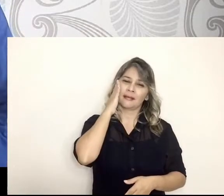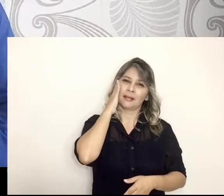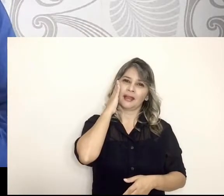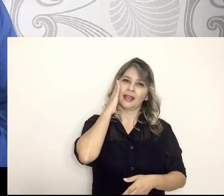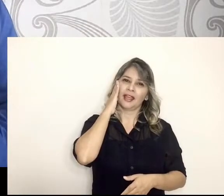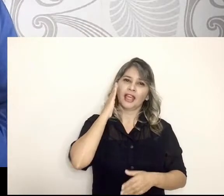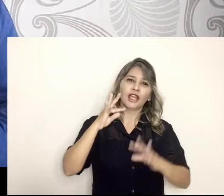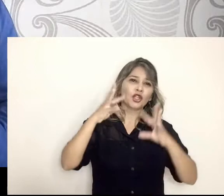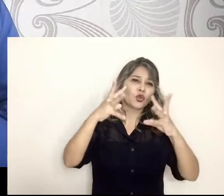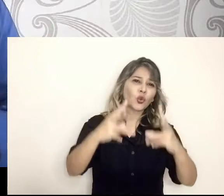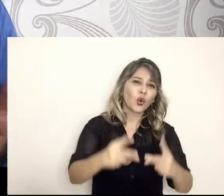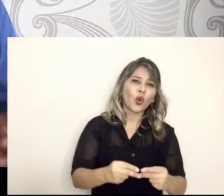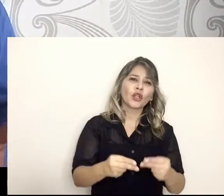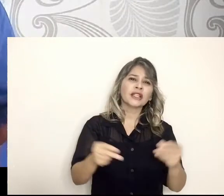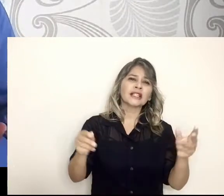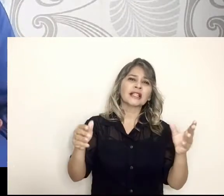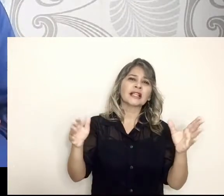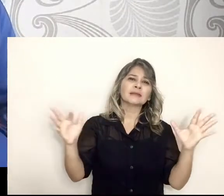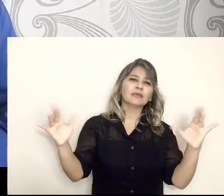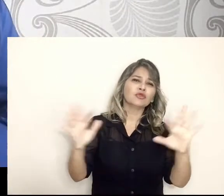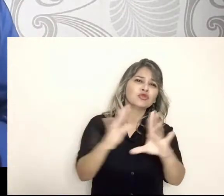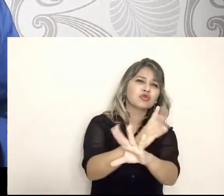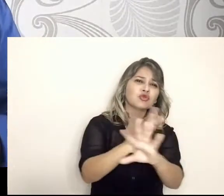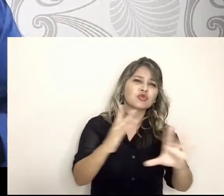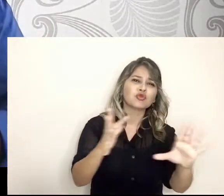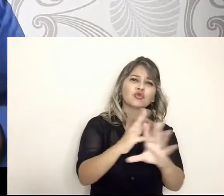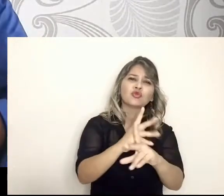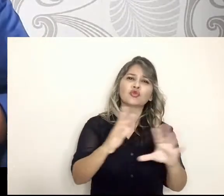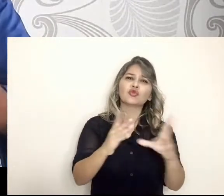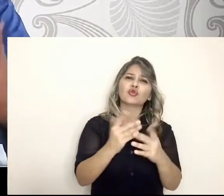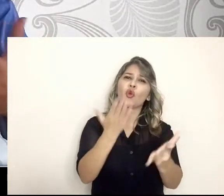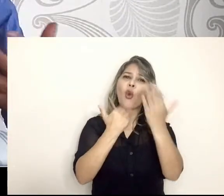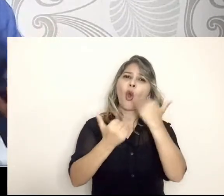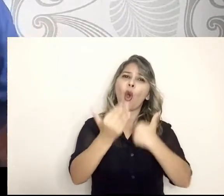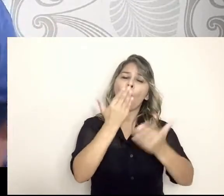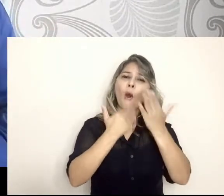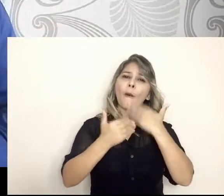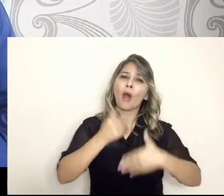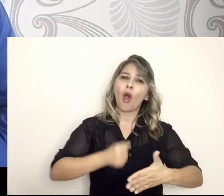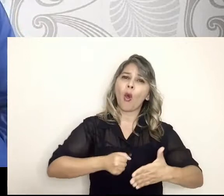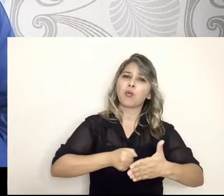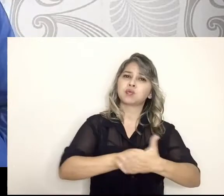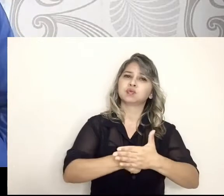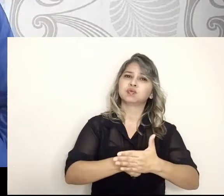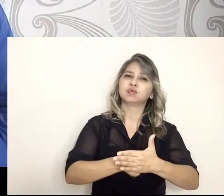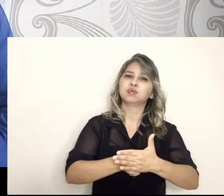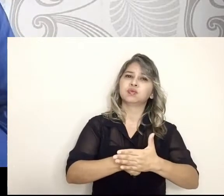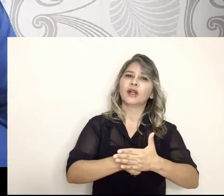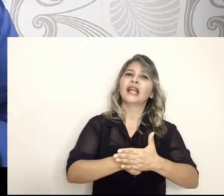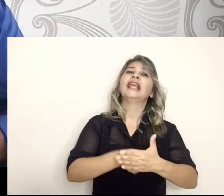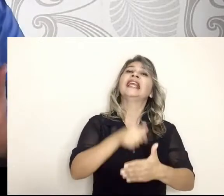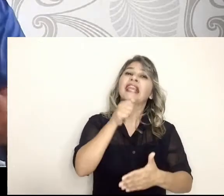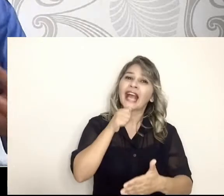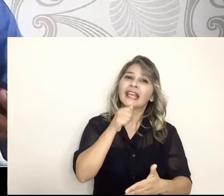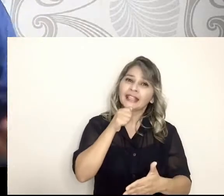peixes. E o final da história todos já sabem. Jesus multiplicou aquela